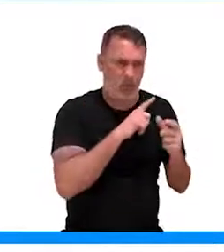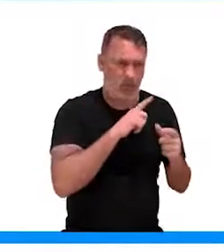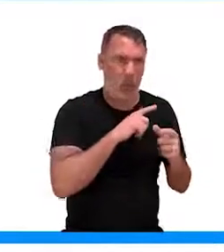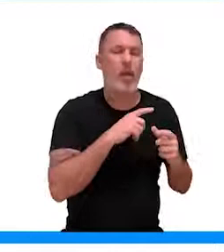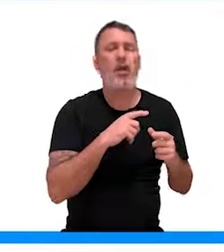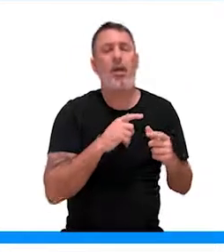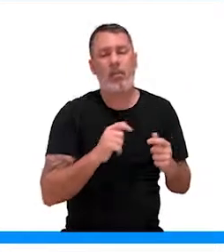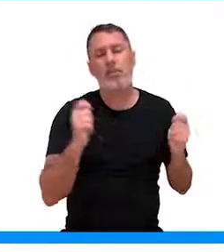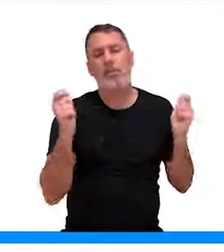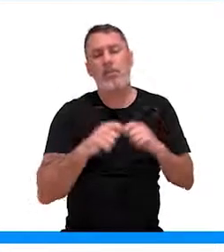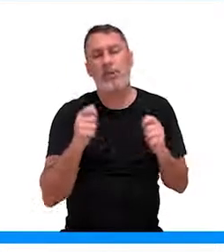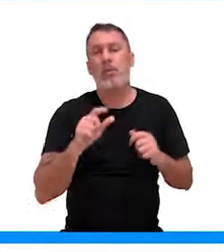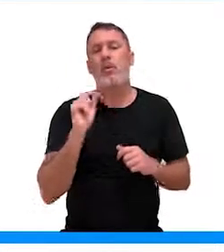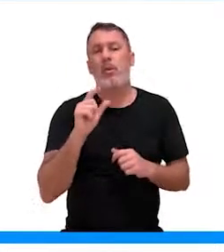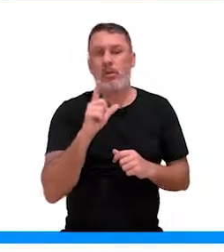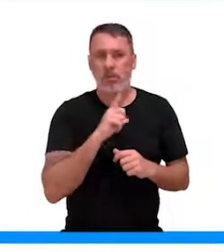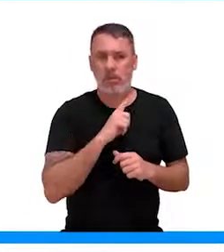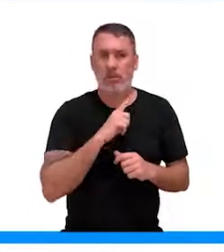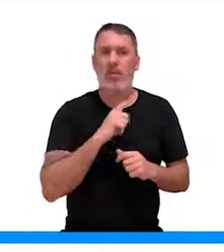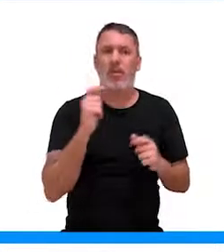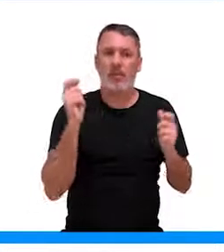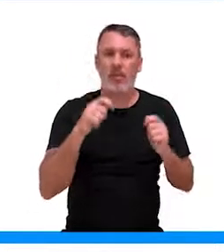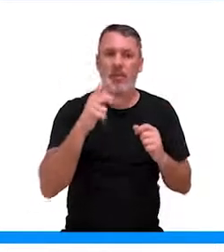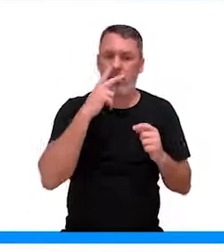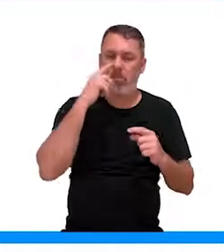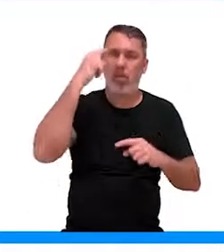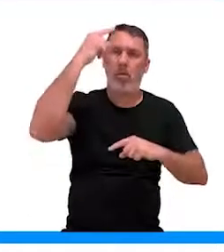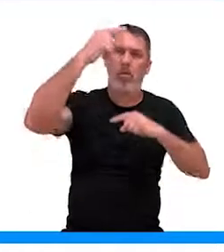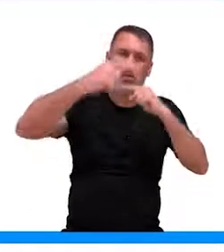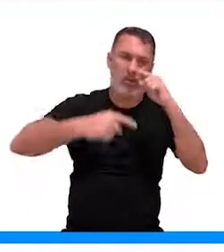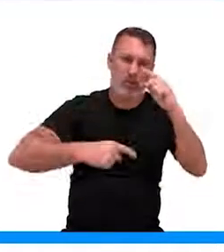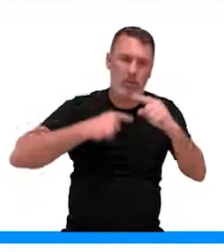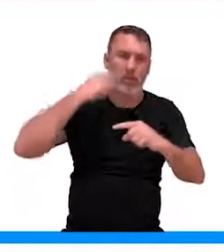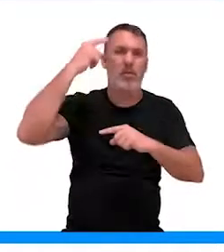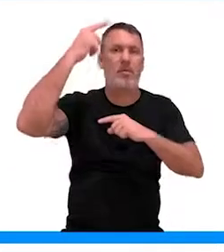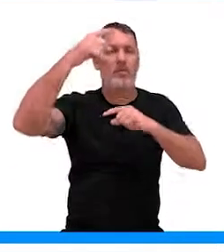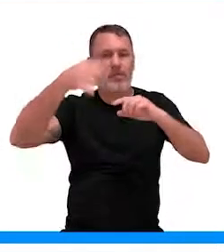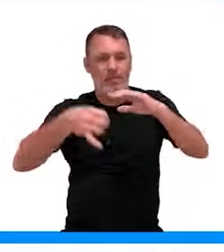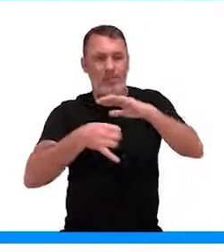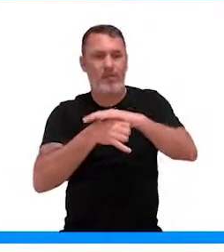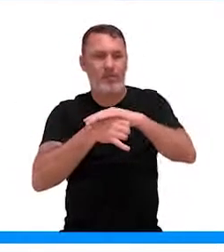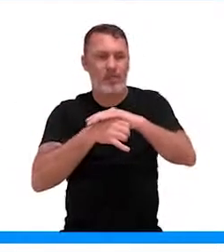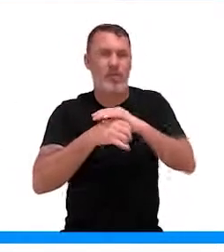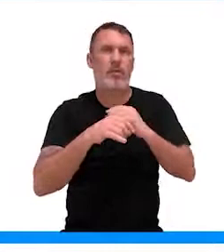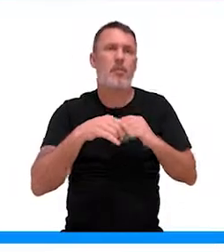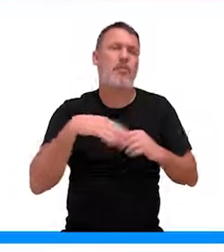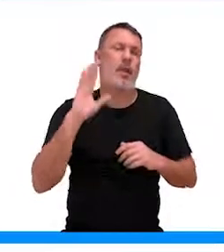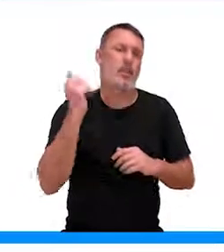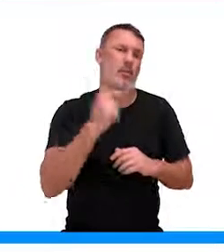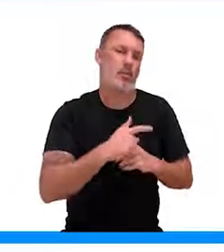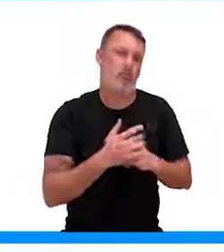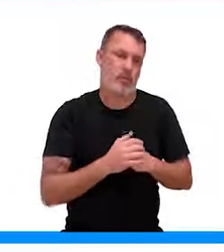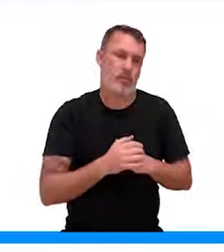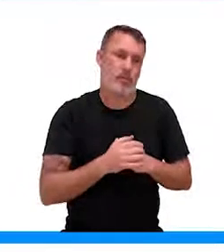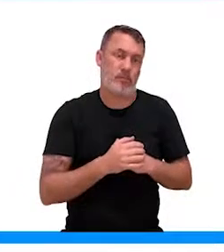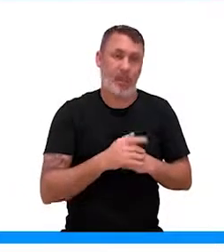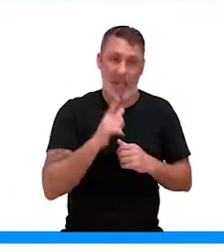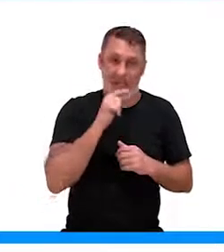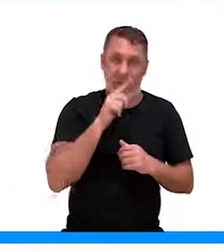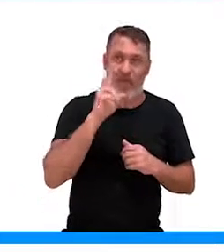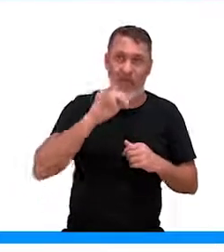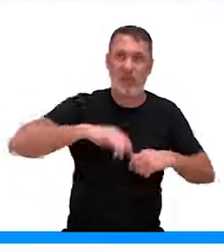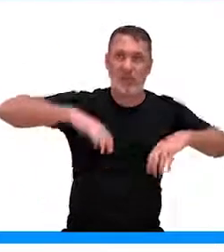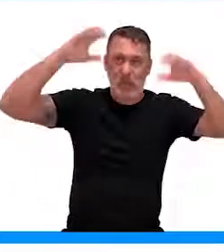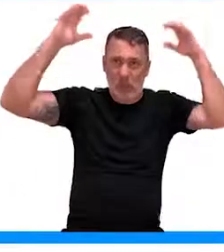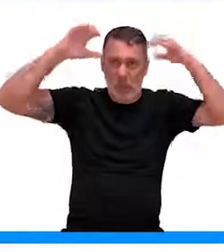a possibilidade de você recarregar o nível subterrâneo é maior. As águas, elas não vão